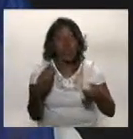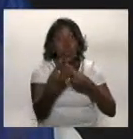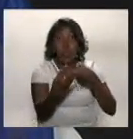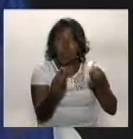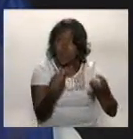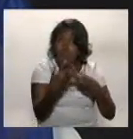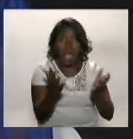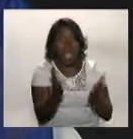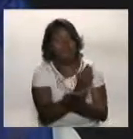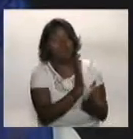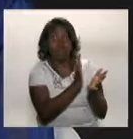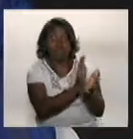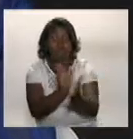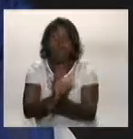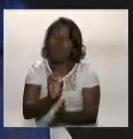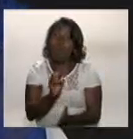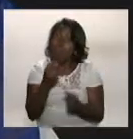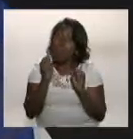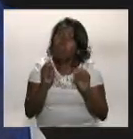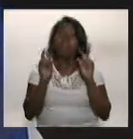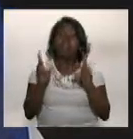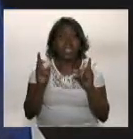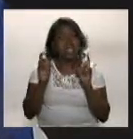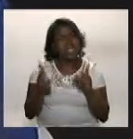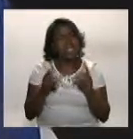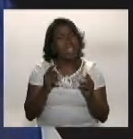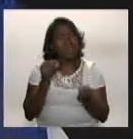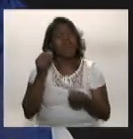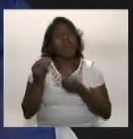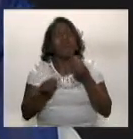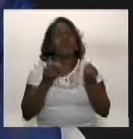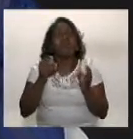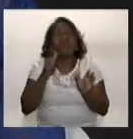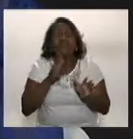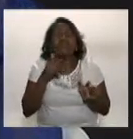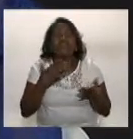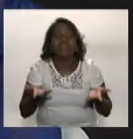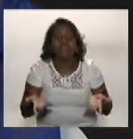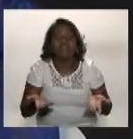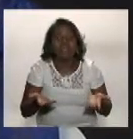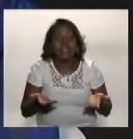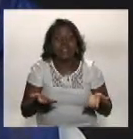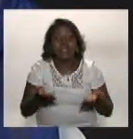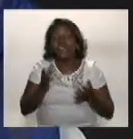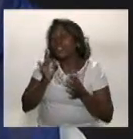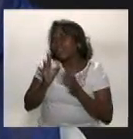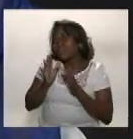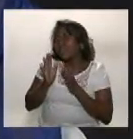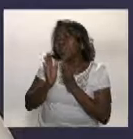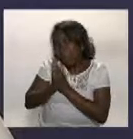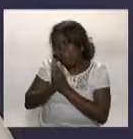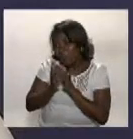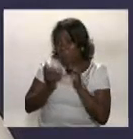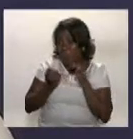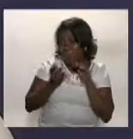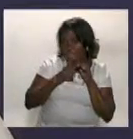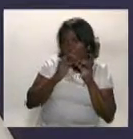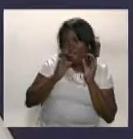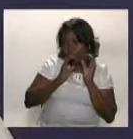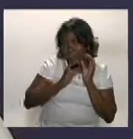já foi promulgada, na verdade, o veto foi derrubado aqui na Alerj, que diz que as bicicletas apreendidas